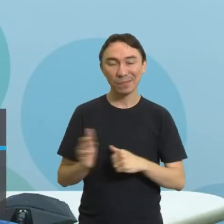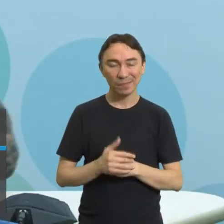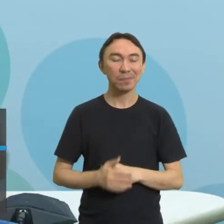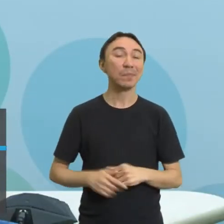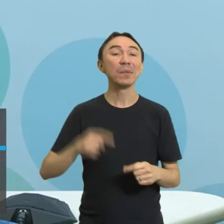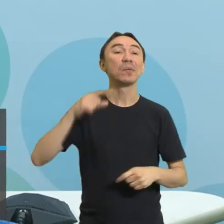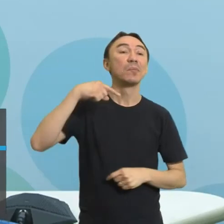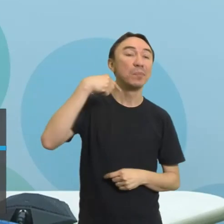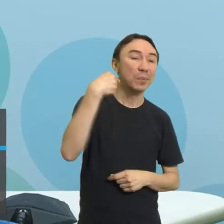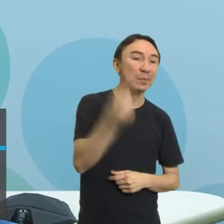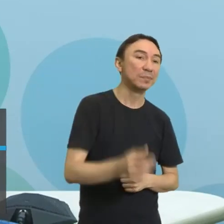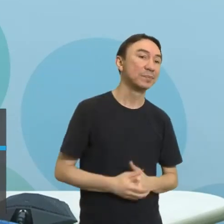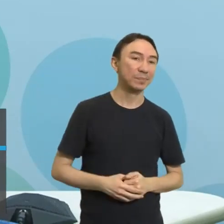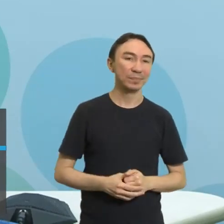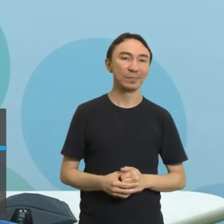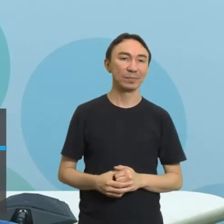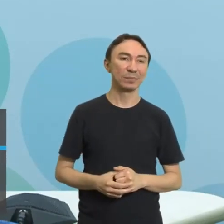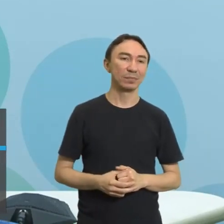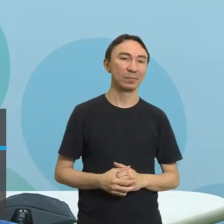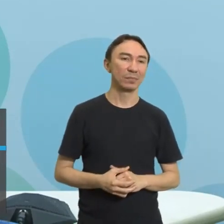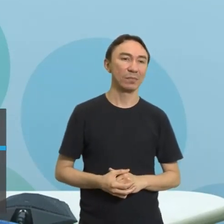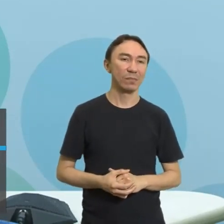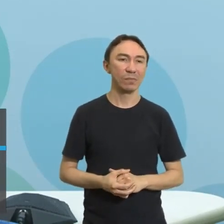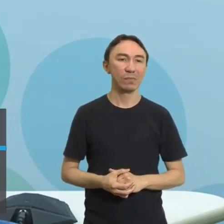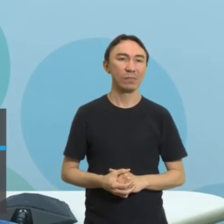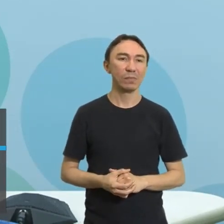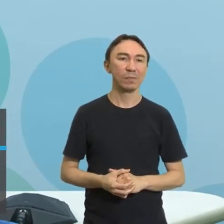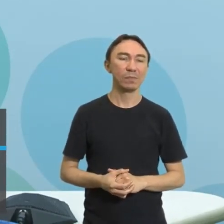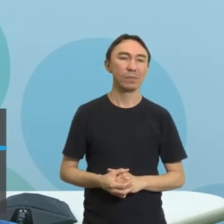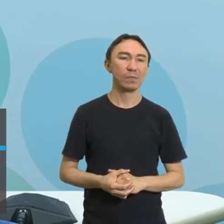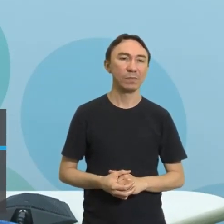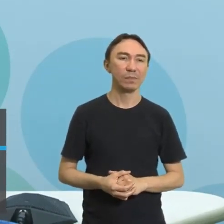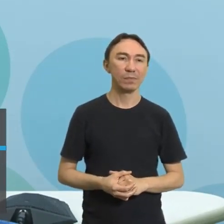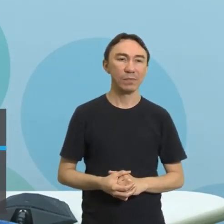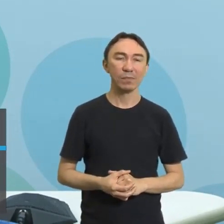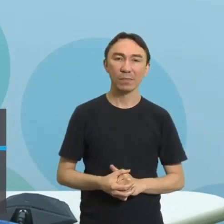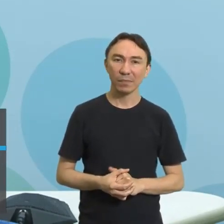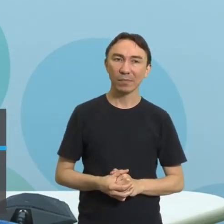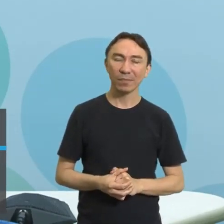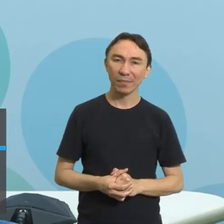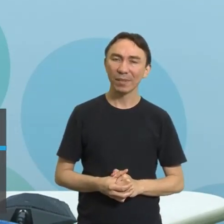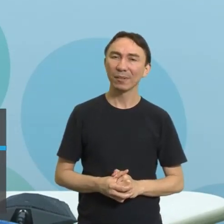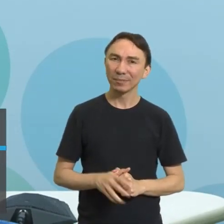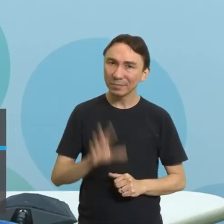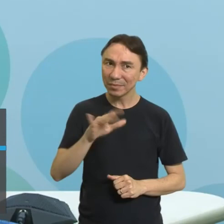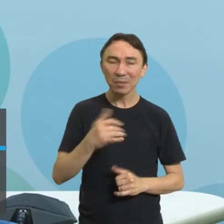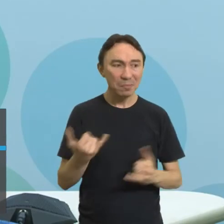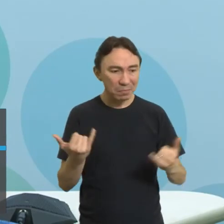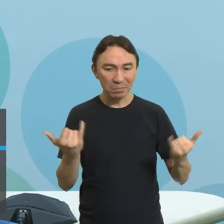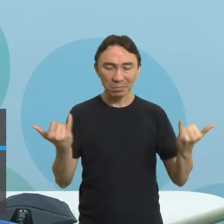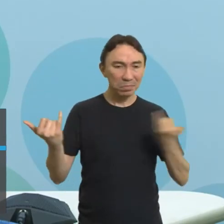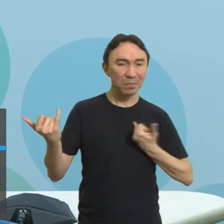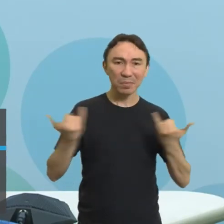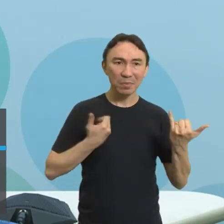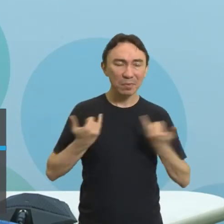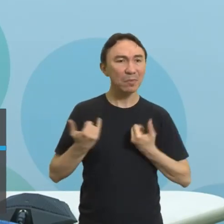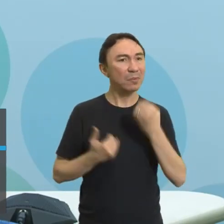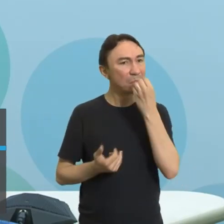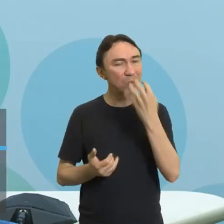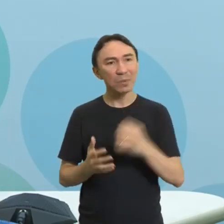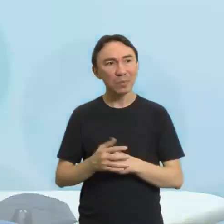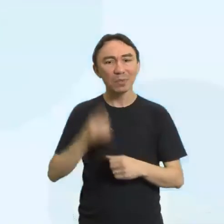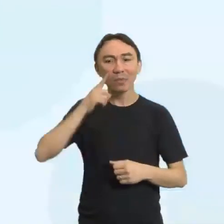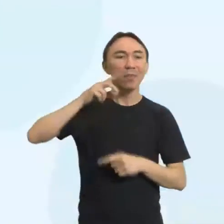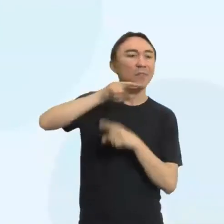significam... seja ali. Que boas notícias, mas estou vendo aqui de cima alguns cães que estão